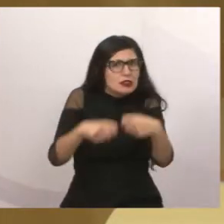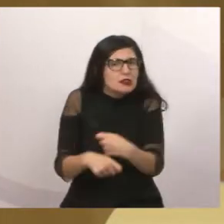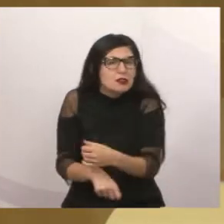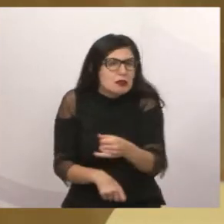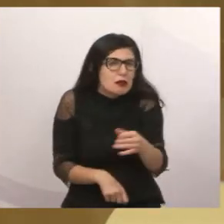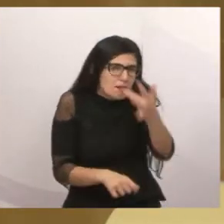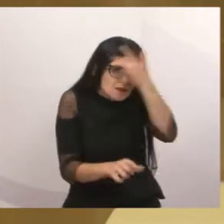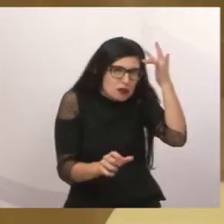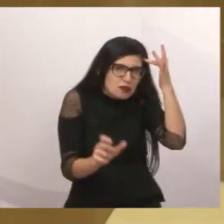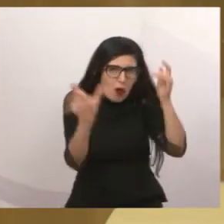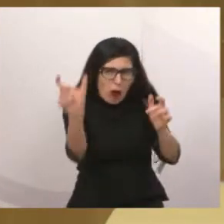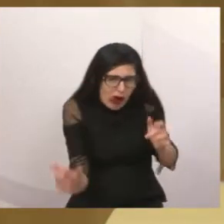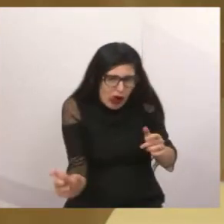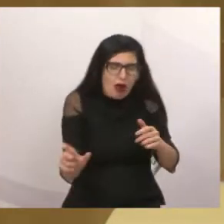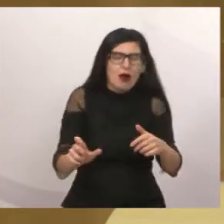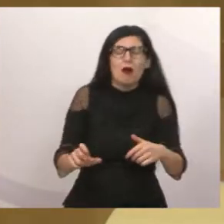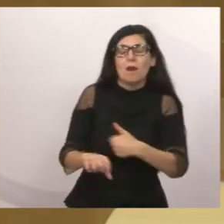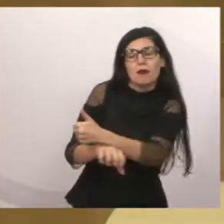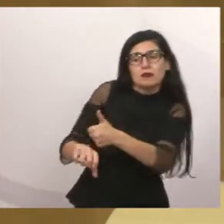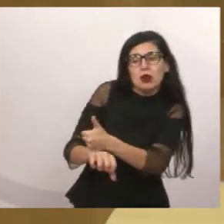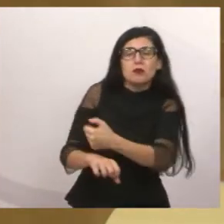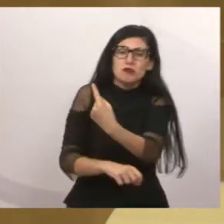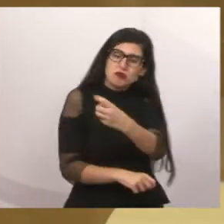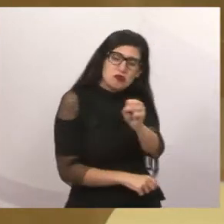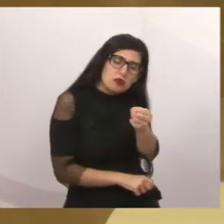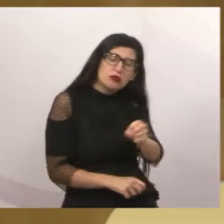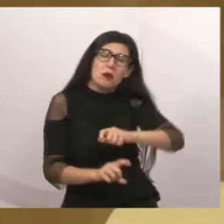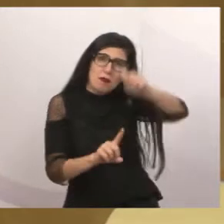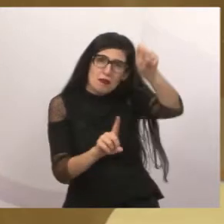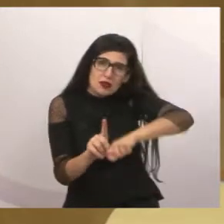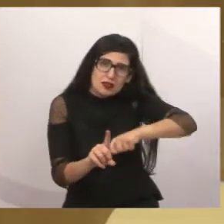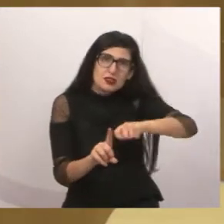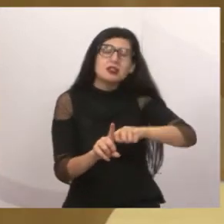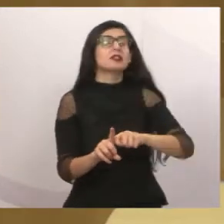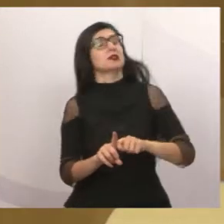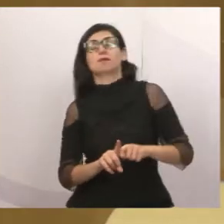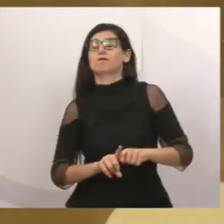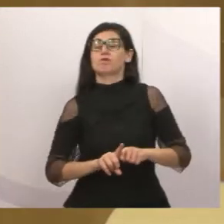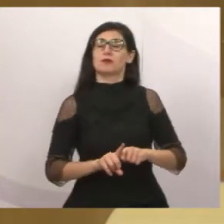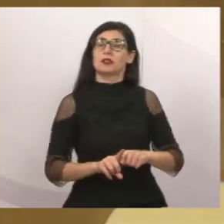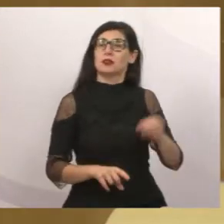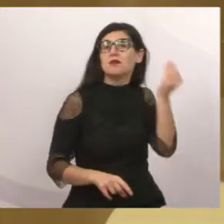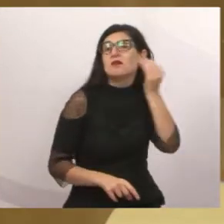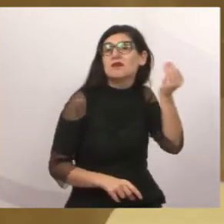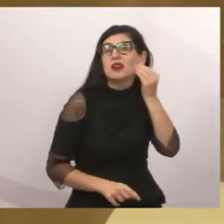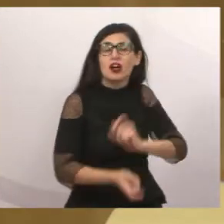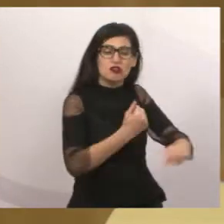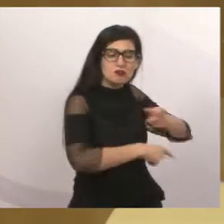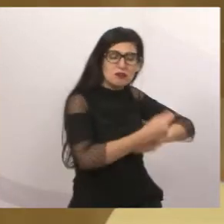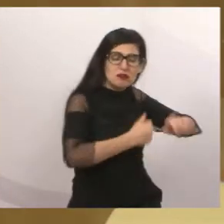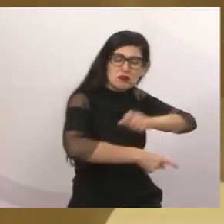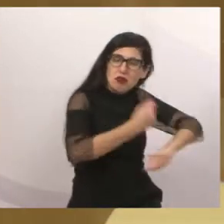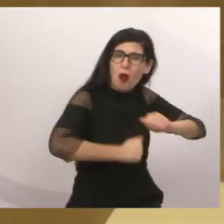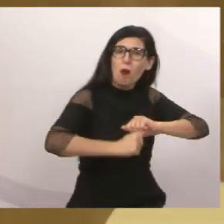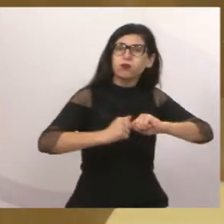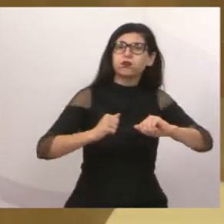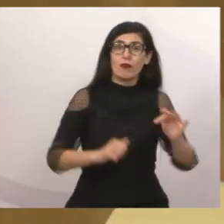experiência, por quanto tem que ser um cargo de superior em administração,